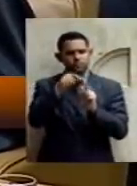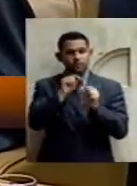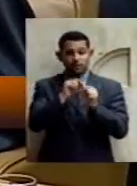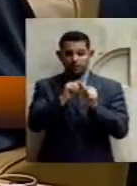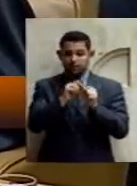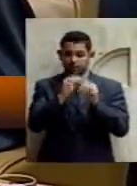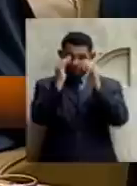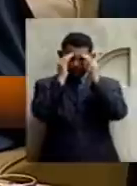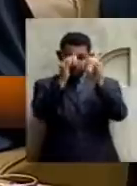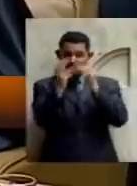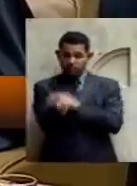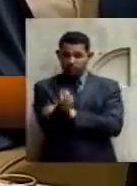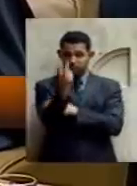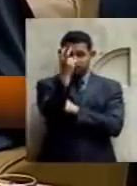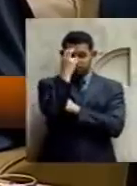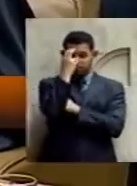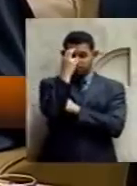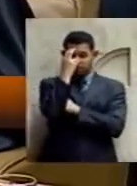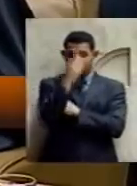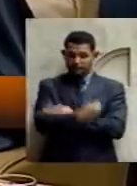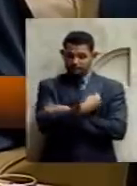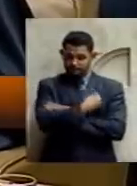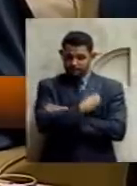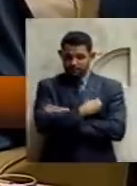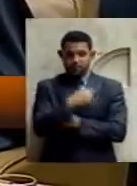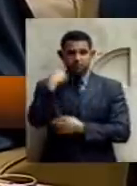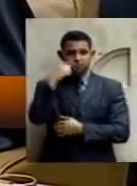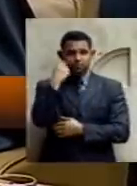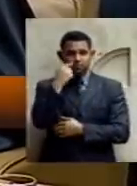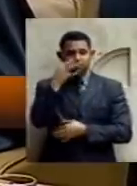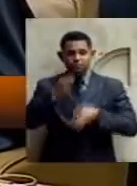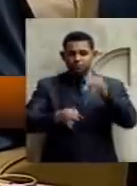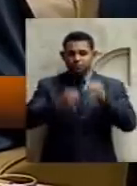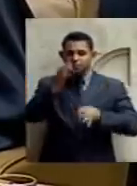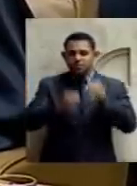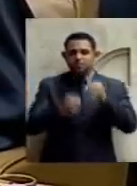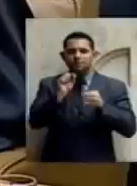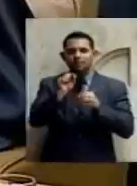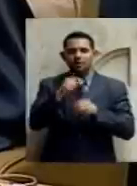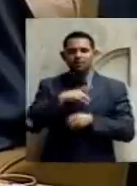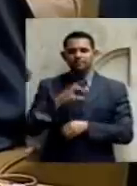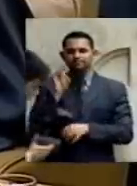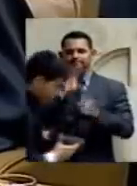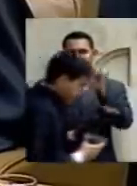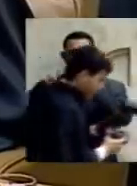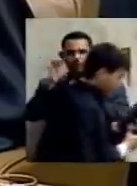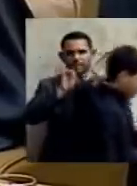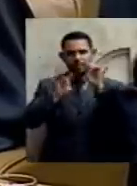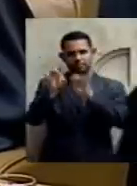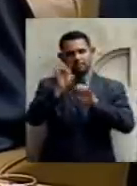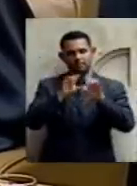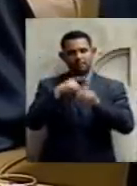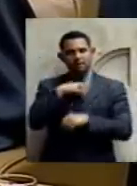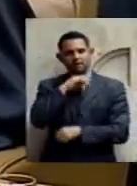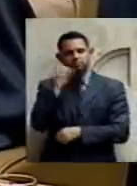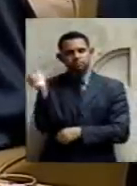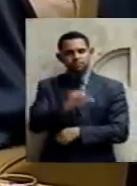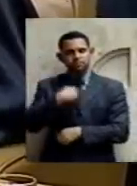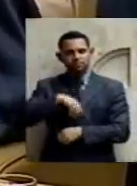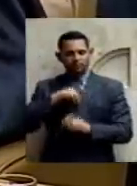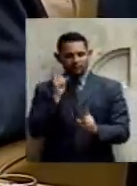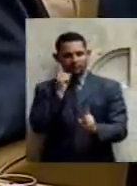cultura. O drama do juiz é a solidão. Raramente encontra a doce amizade que